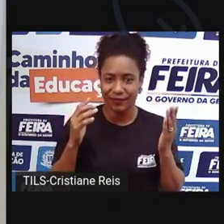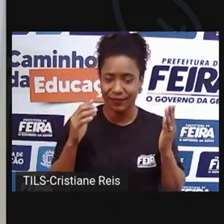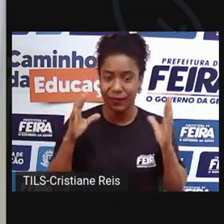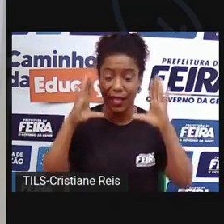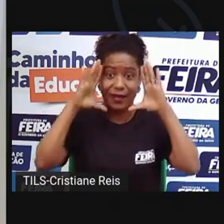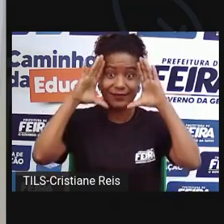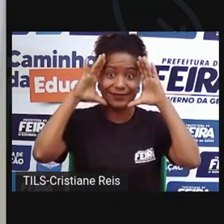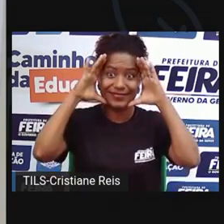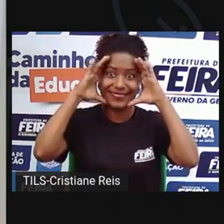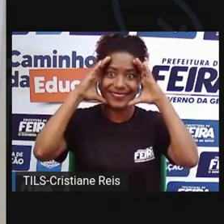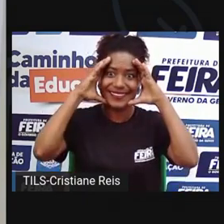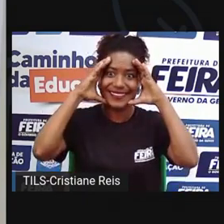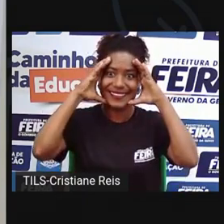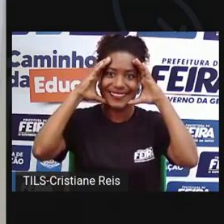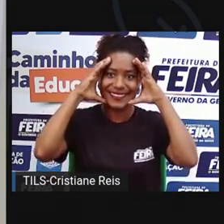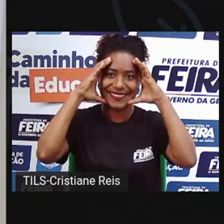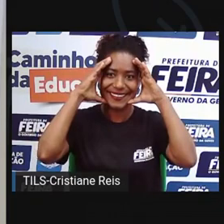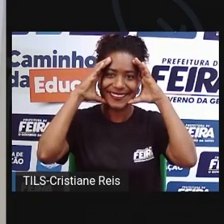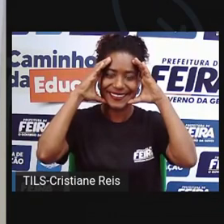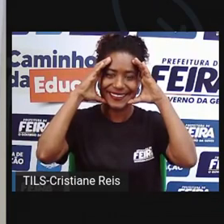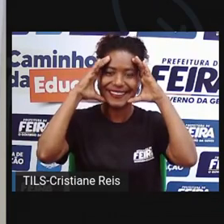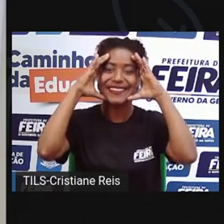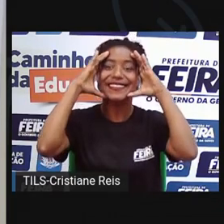É um círculo?